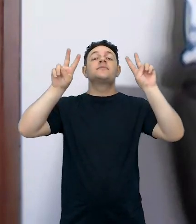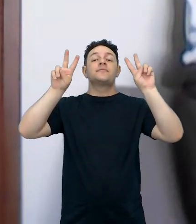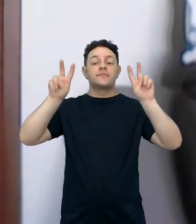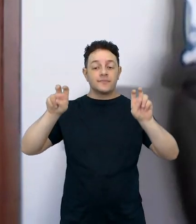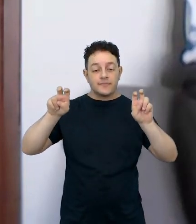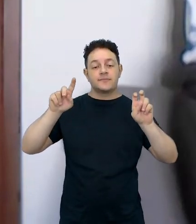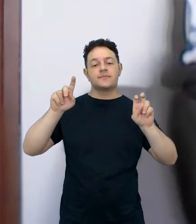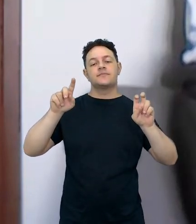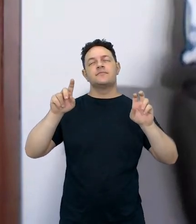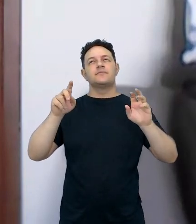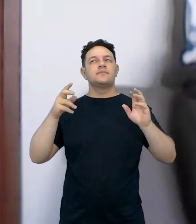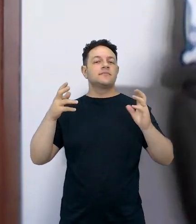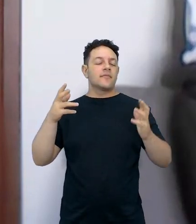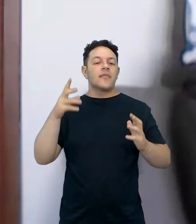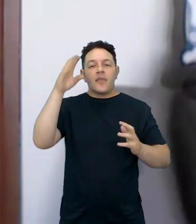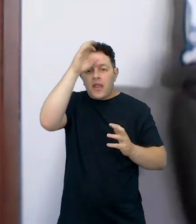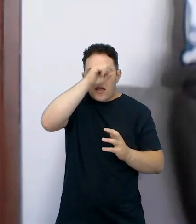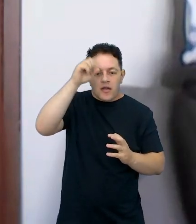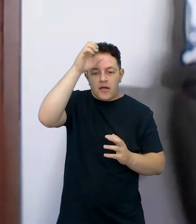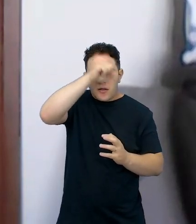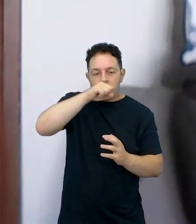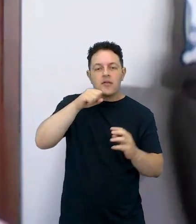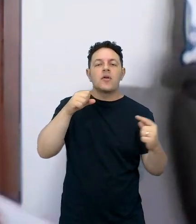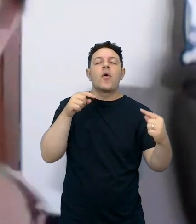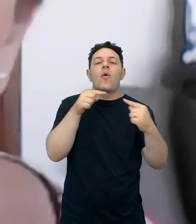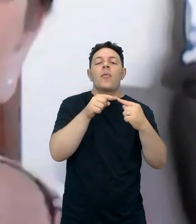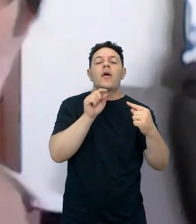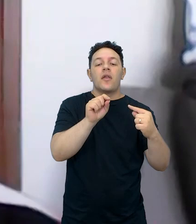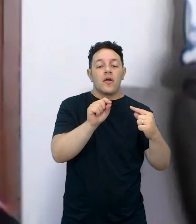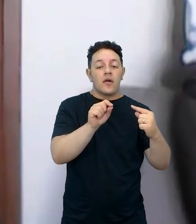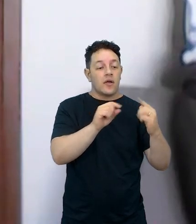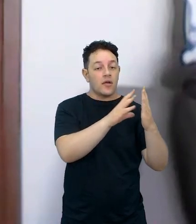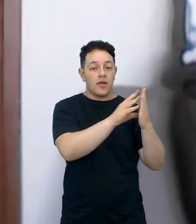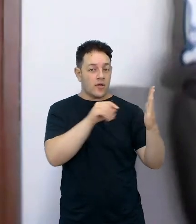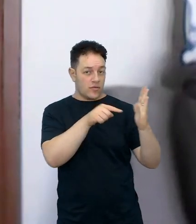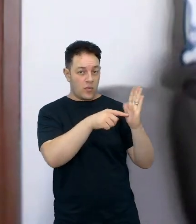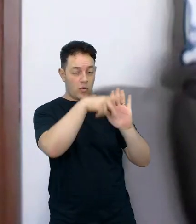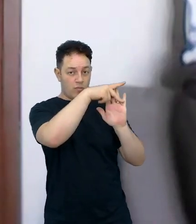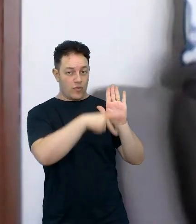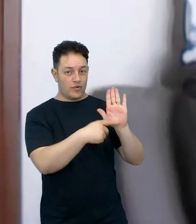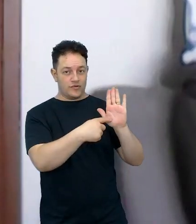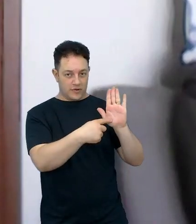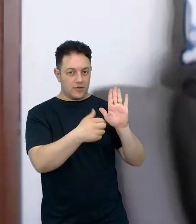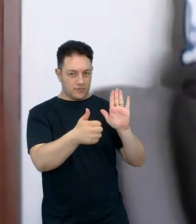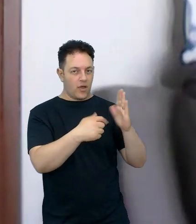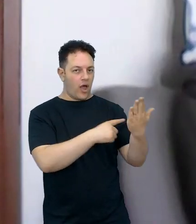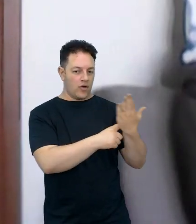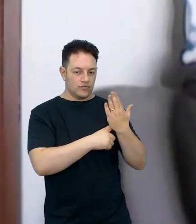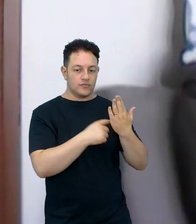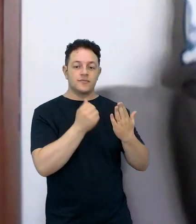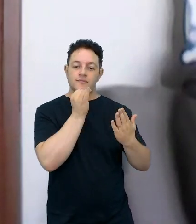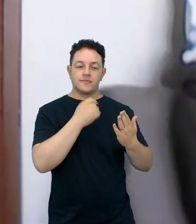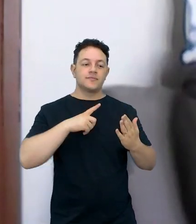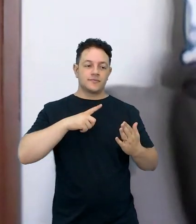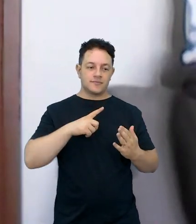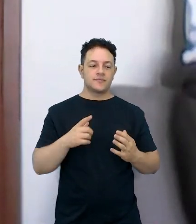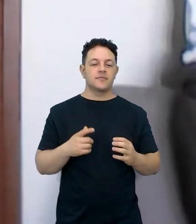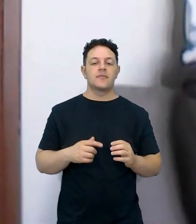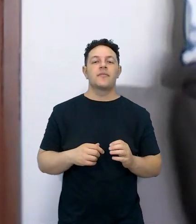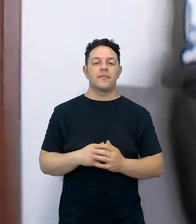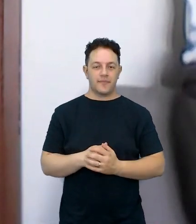sobre a aprendizagem baseada em projetos, tá? A gente traz aqui